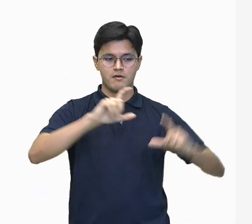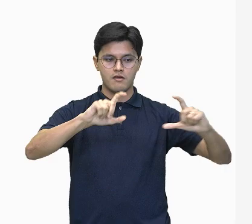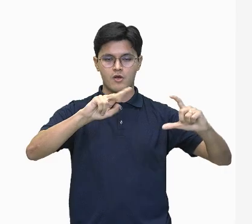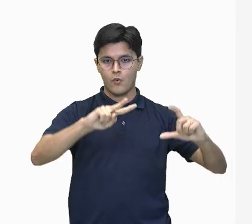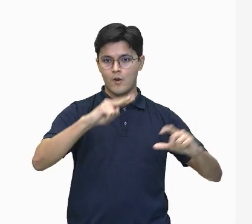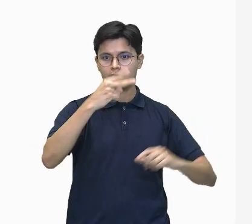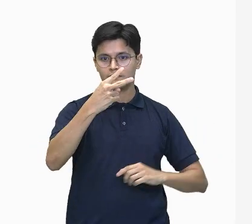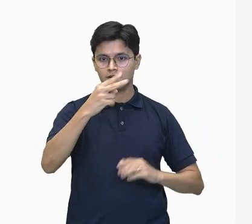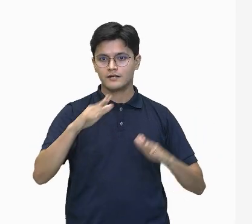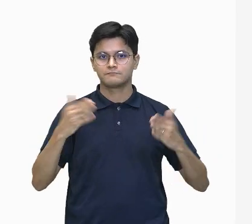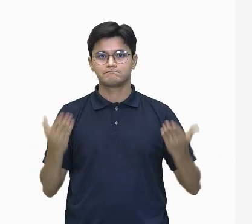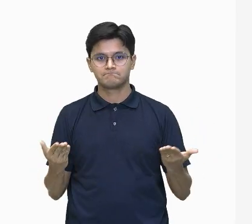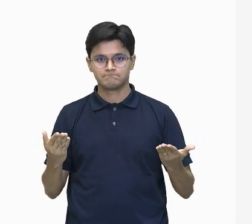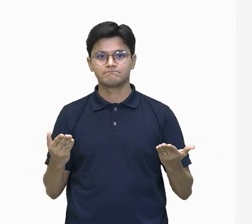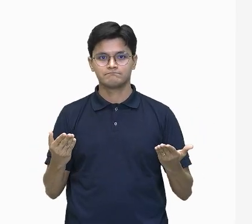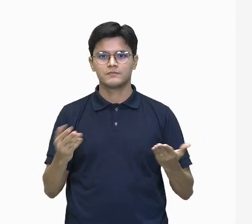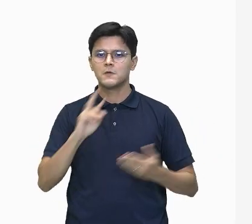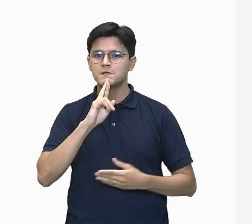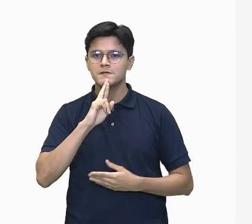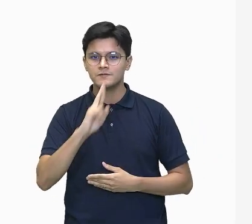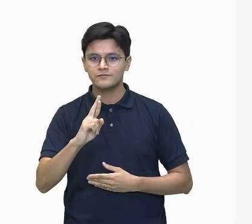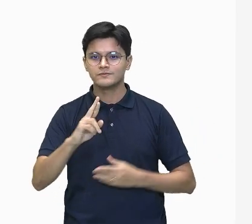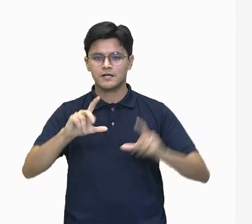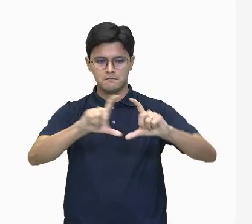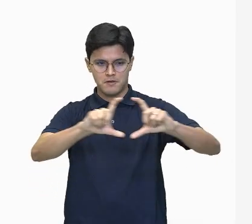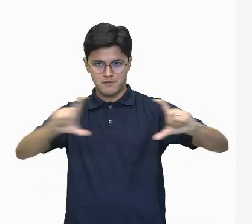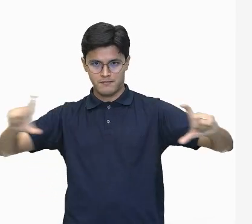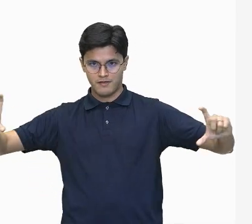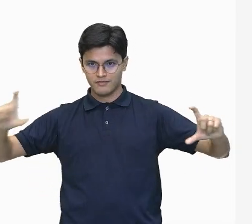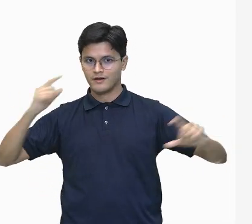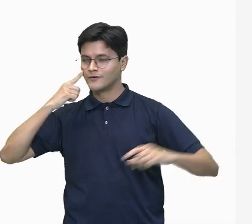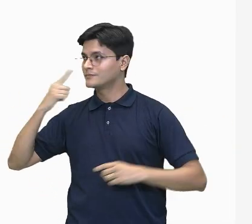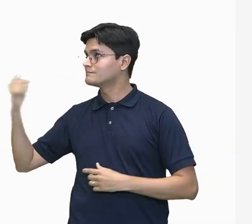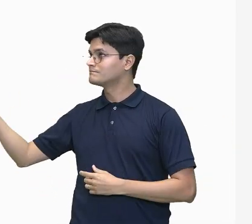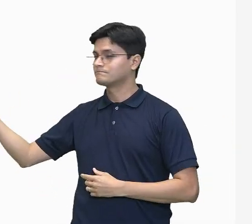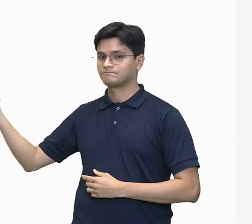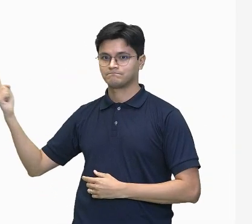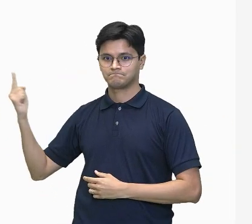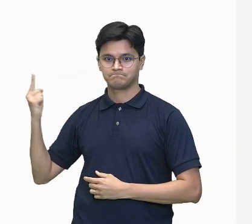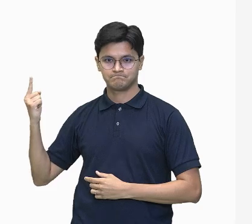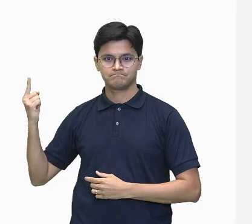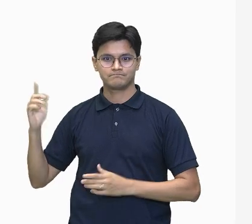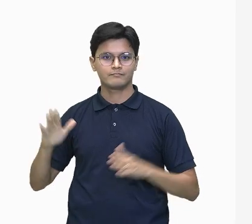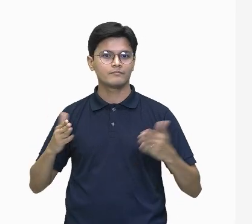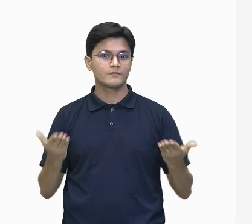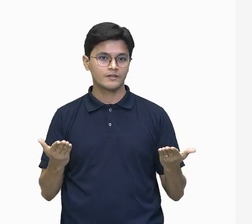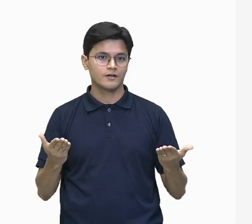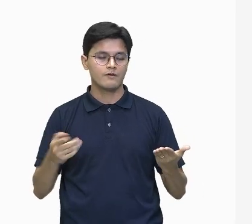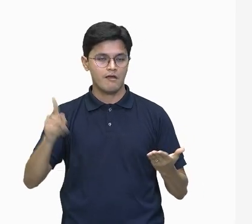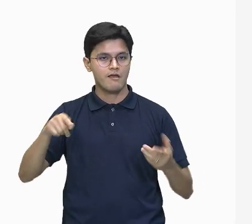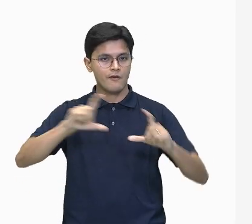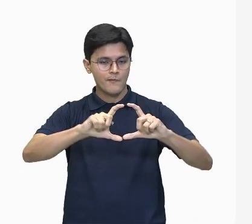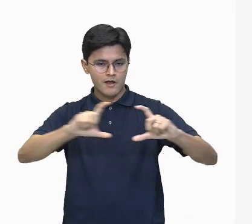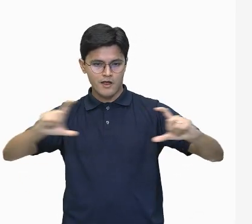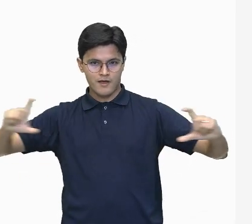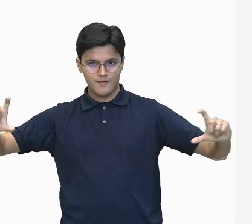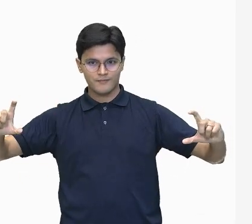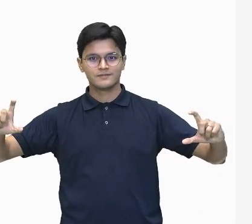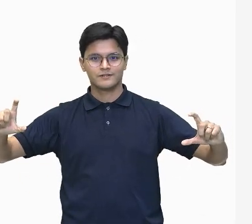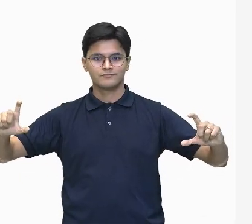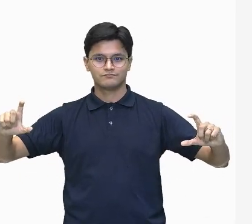ele gera, então, toda essa expressão aí gigante, tá bom? Então, nada mais é do que, a equação geral nada mais é do que